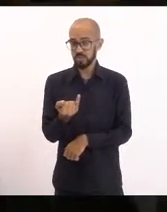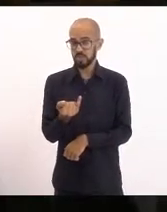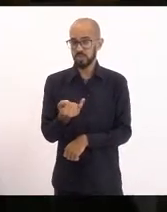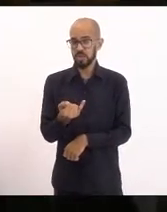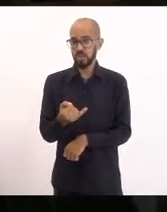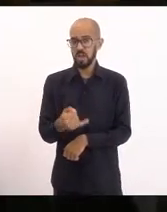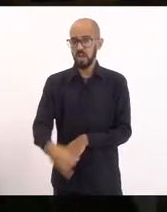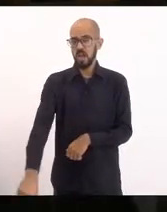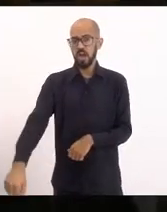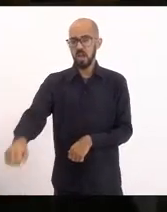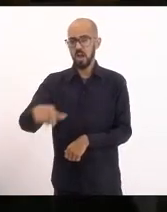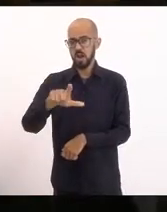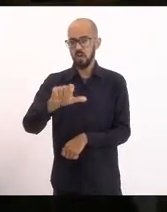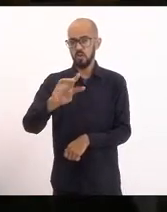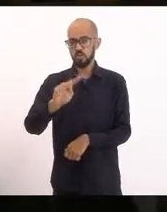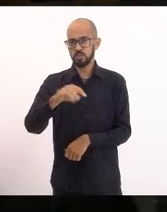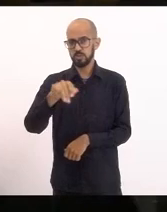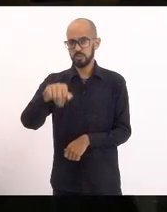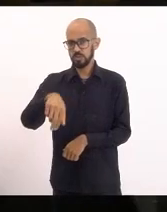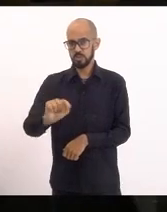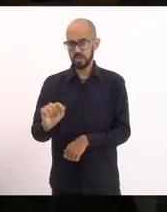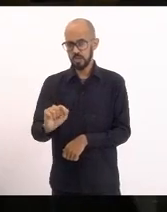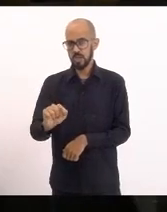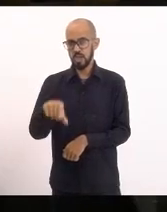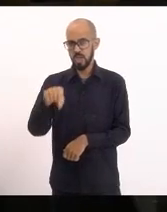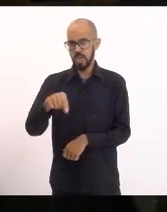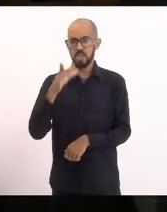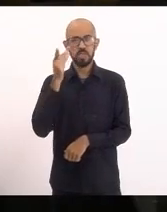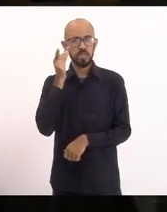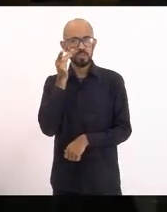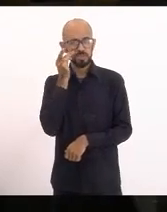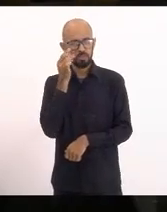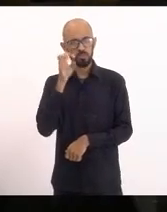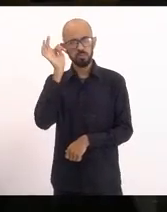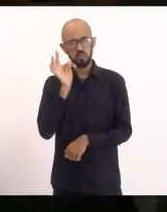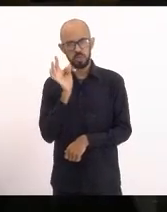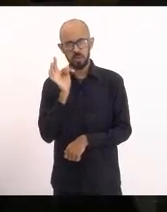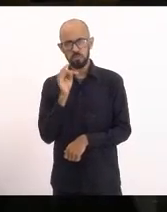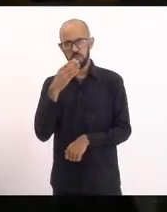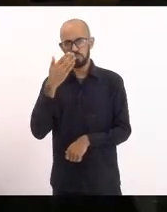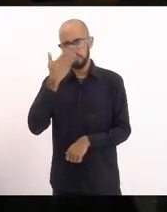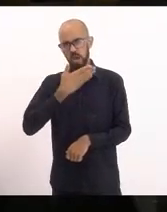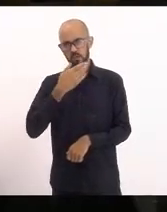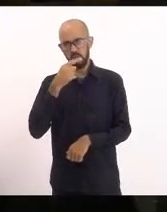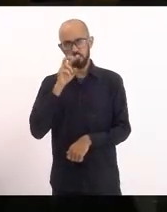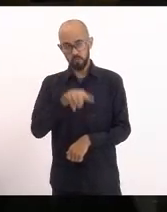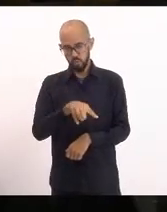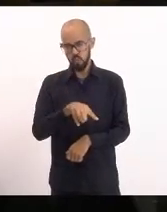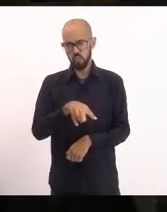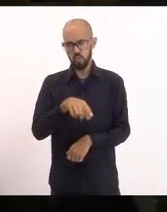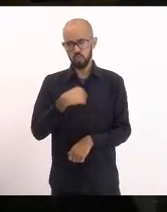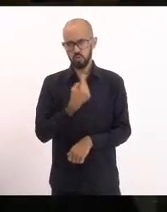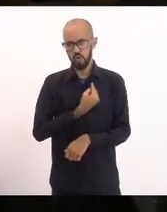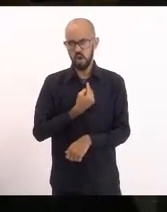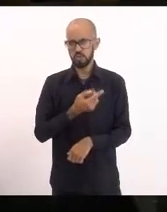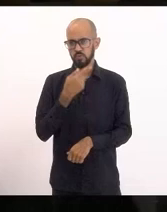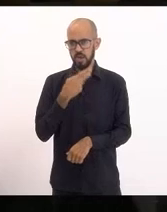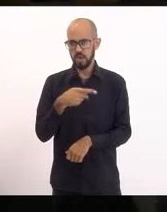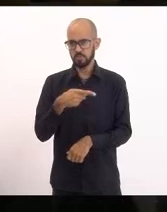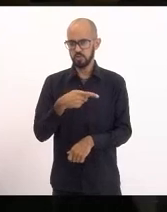deputada Lucinha é testemunha, nós fizemos questão de frisar que